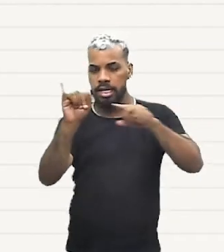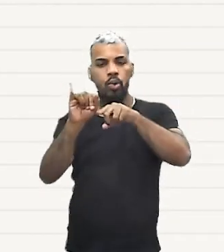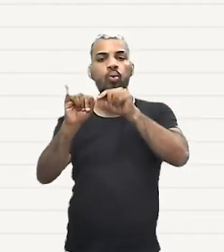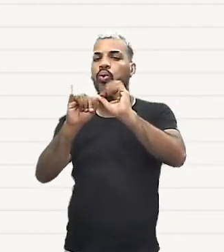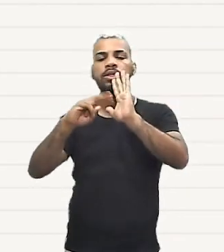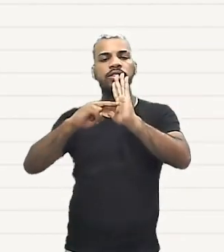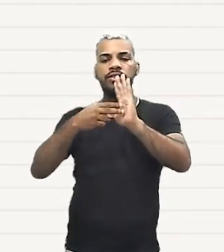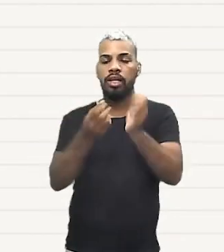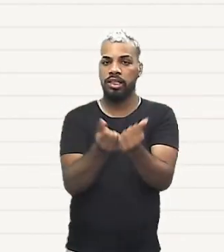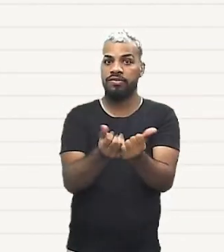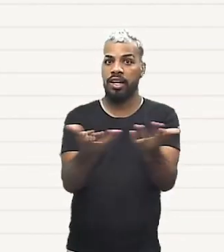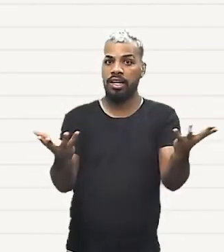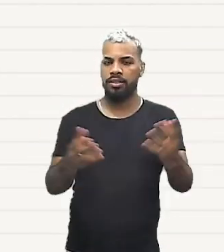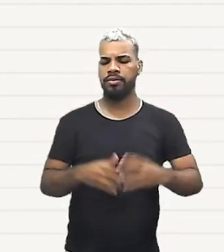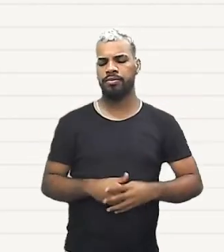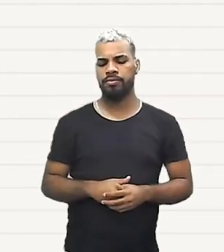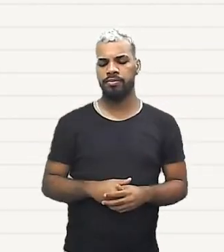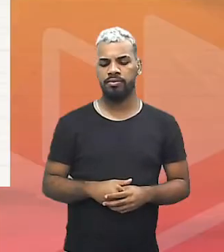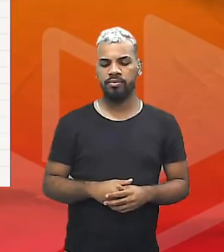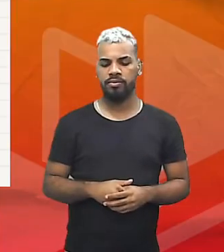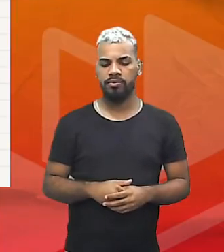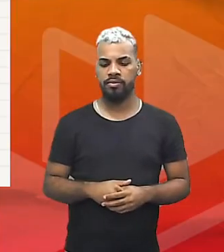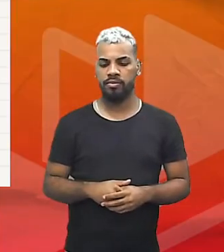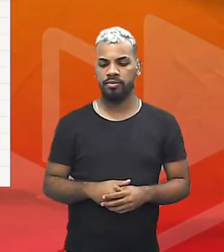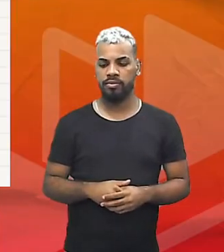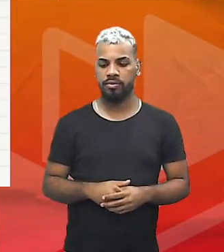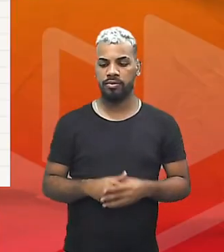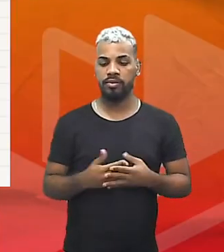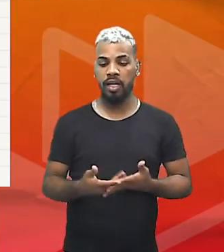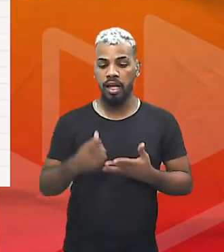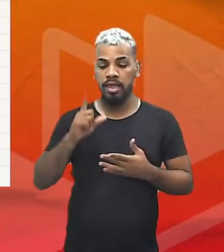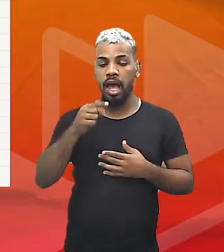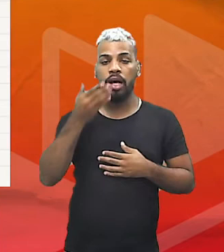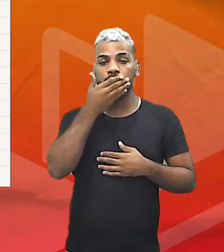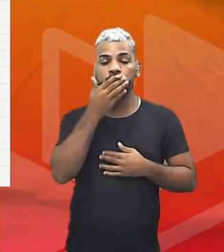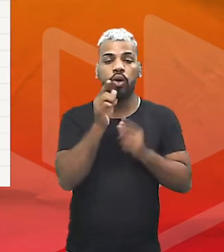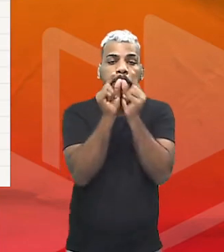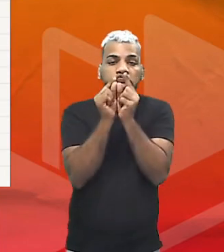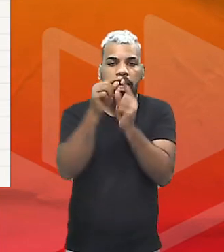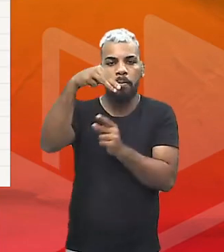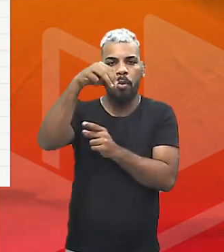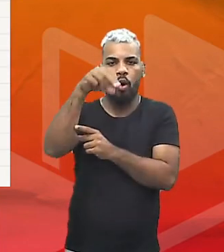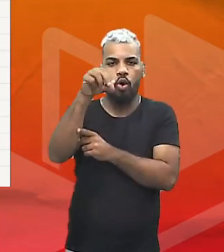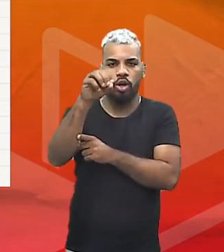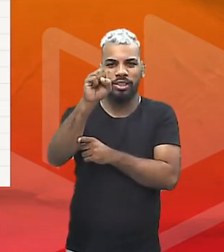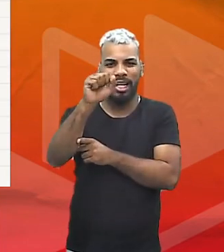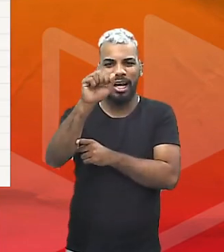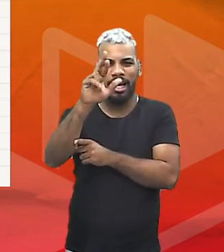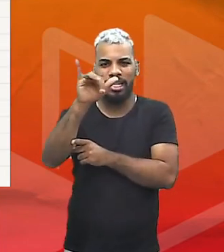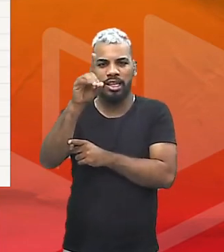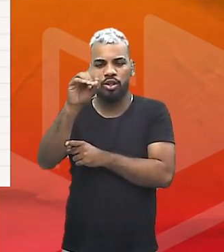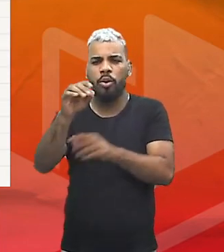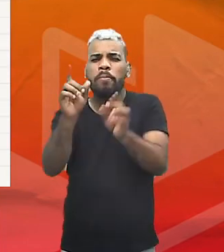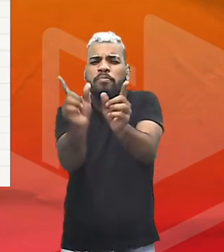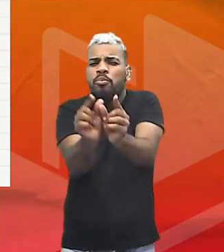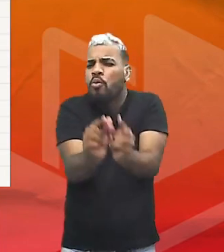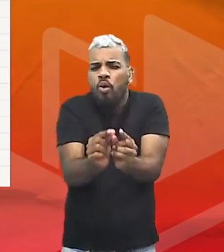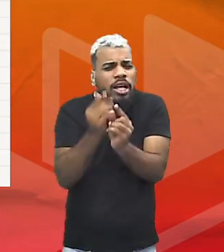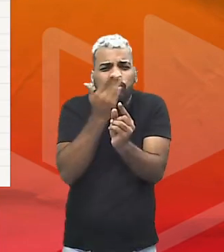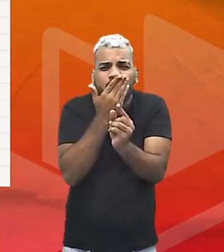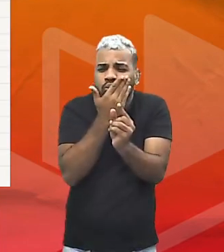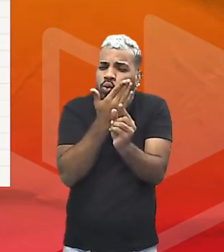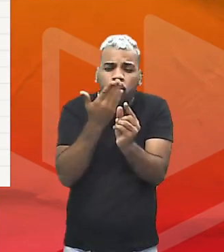Andreia o que é um monossacarídeo monossacarídeos são os menores açúcares que a gente tem na natureza quimicamente falando